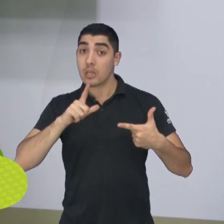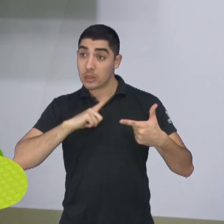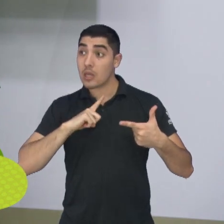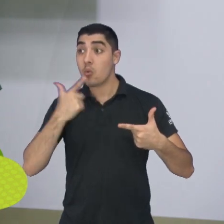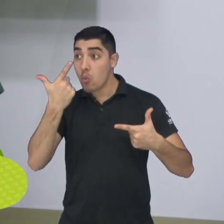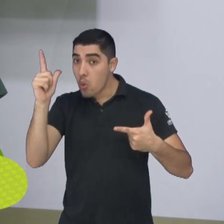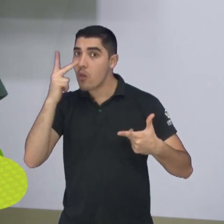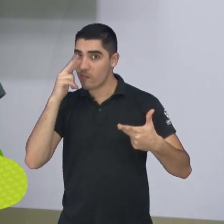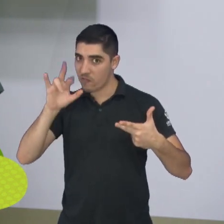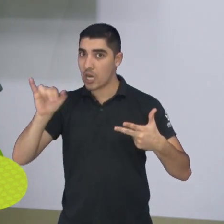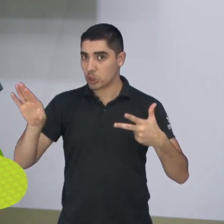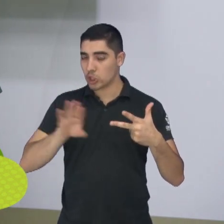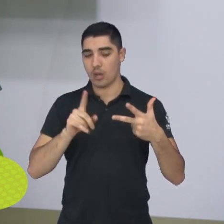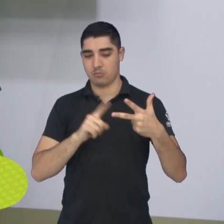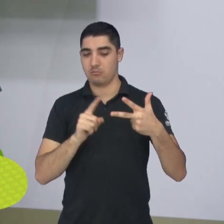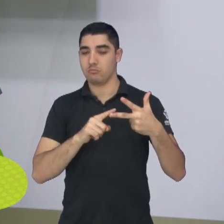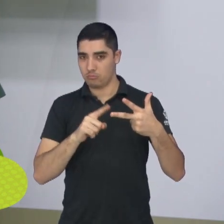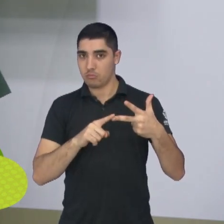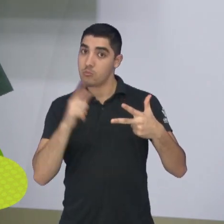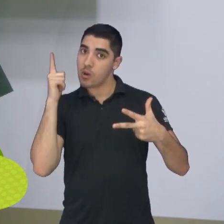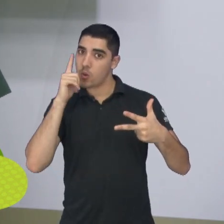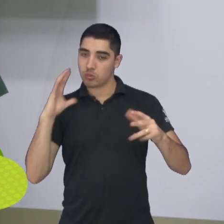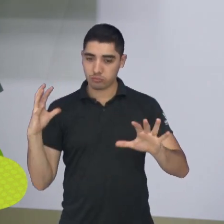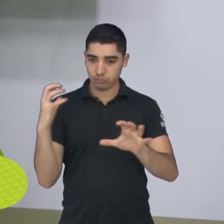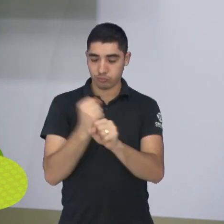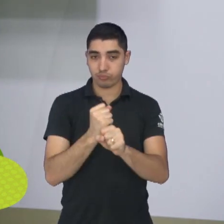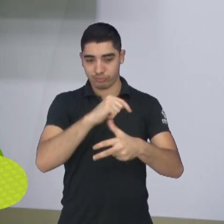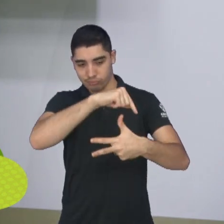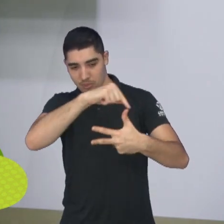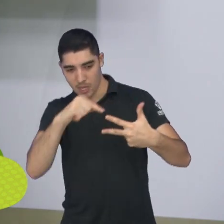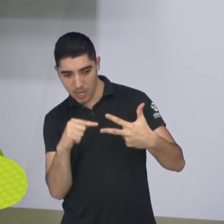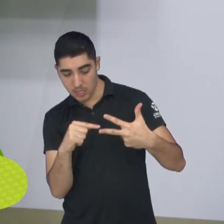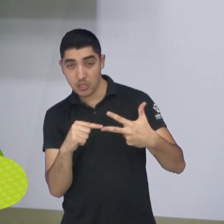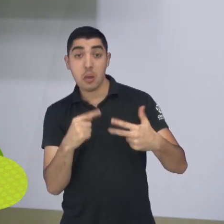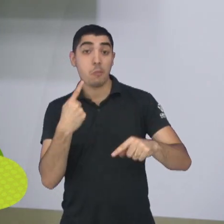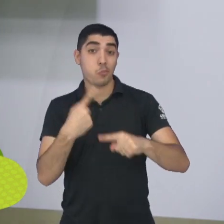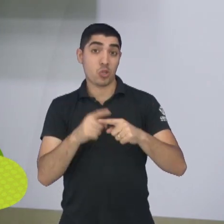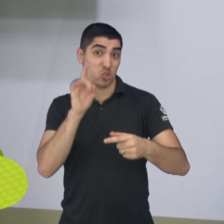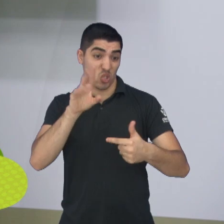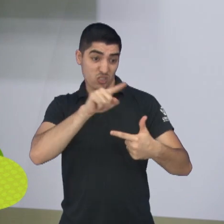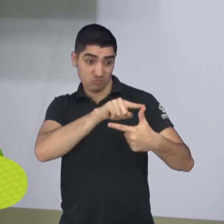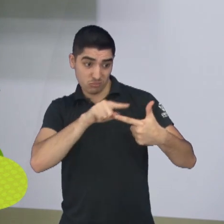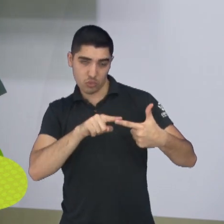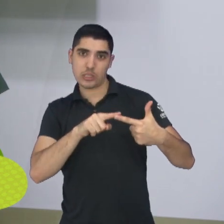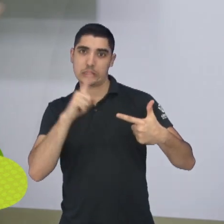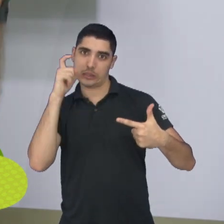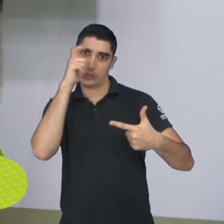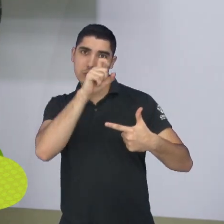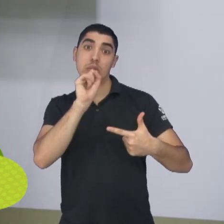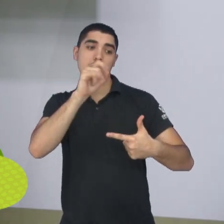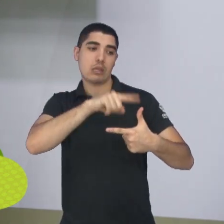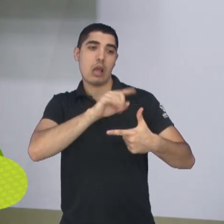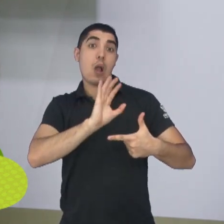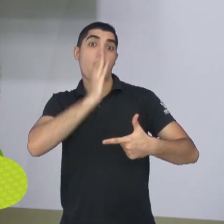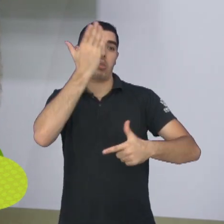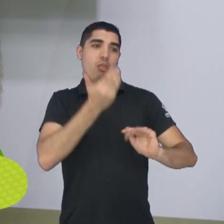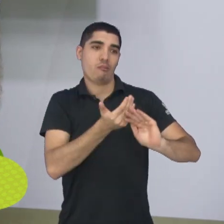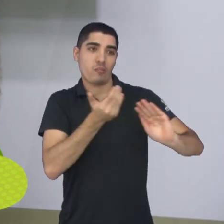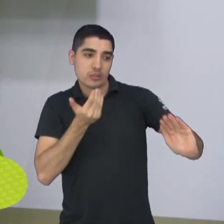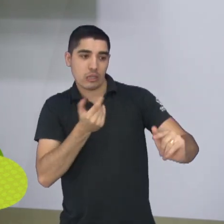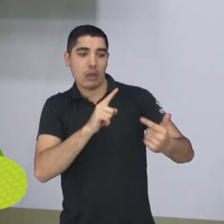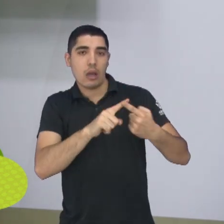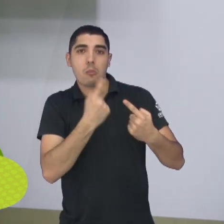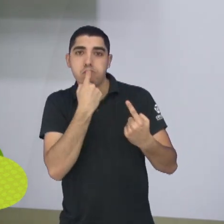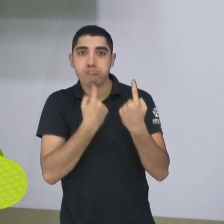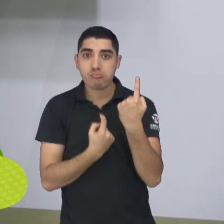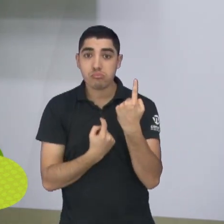aí para completar esses 3 goleiros do São José, porque com 2 apenas fica meio complicado. Porque o São José até na Série A3 ano